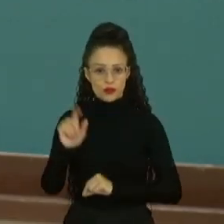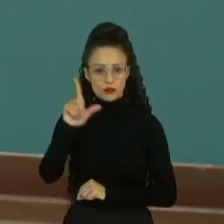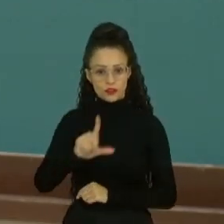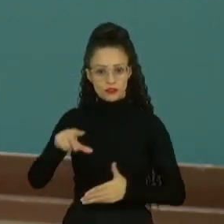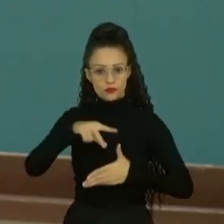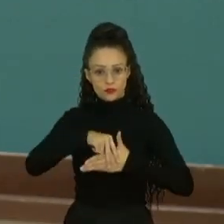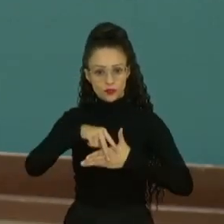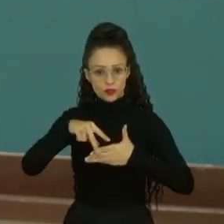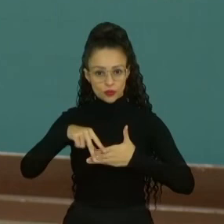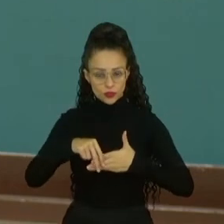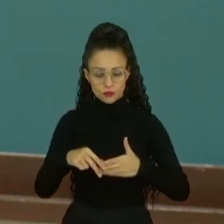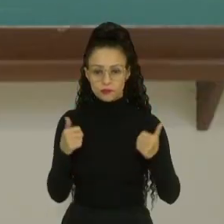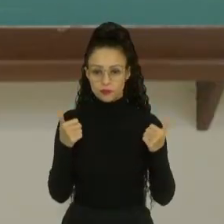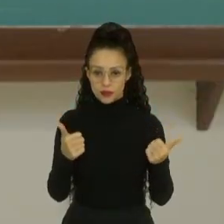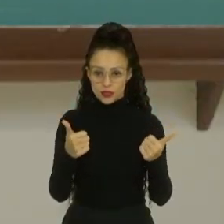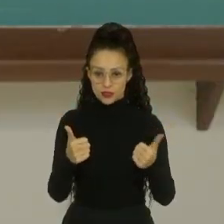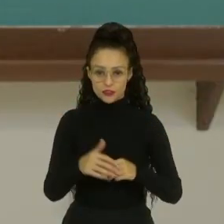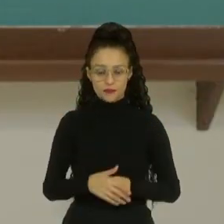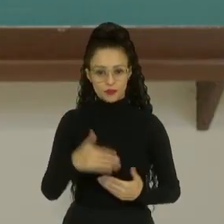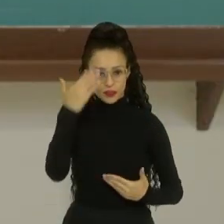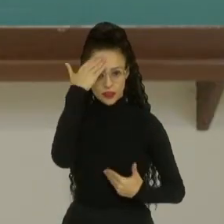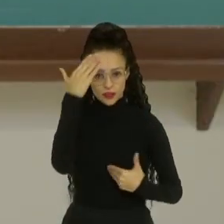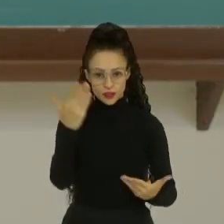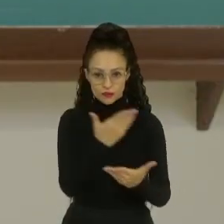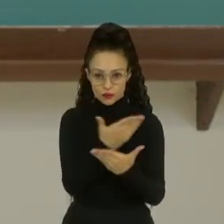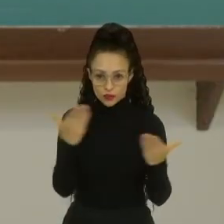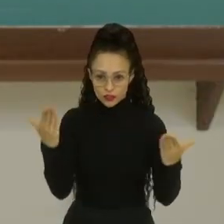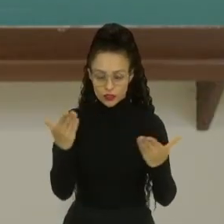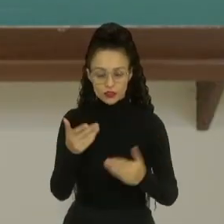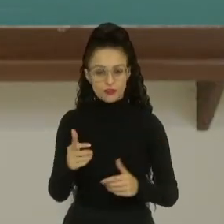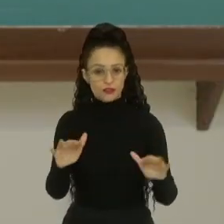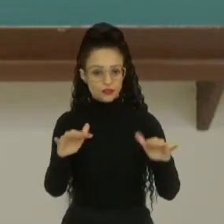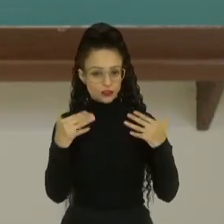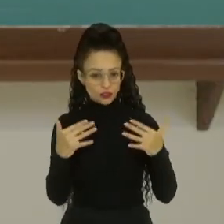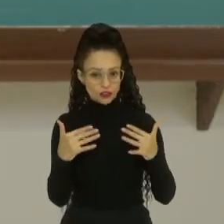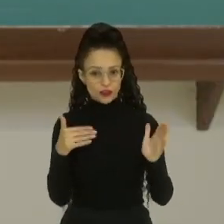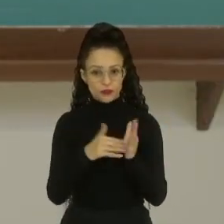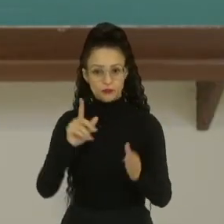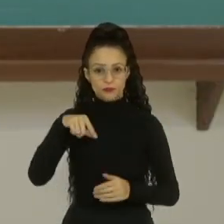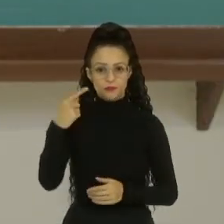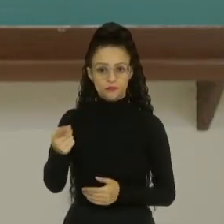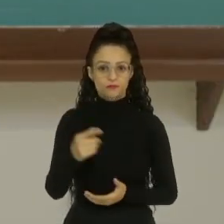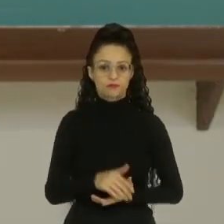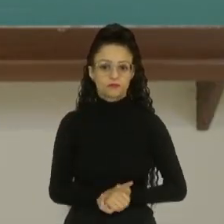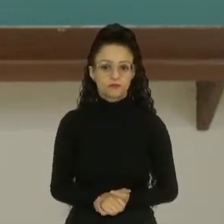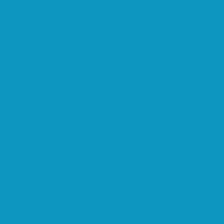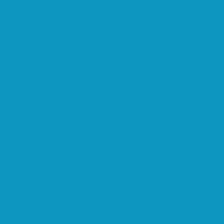literatura de cordel, beleza? Então agradeço você que nos acompanhou e até a próxima.